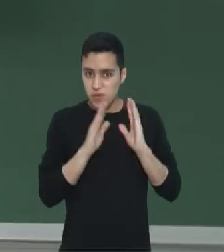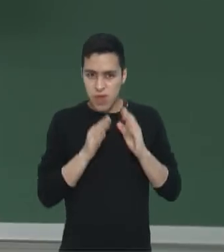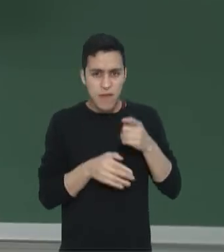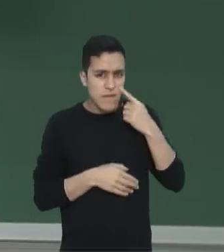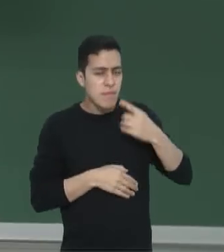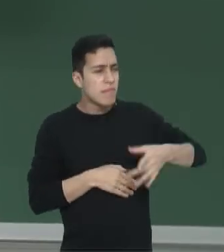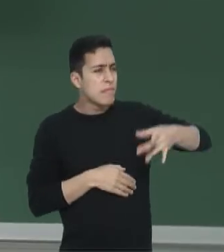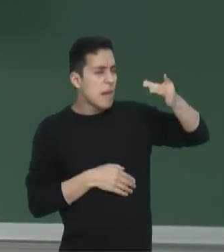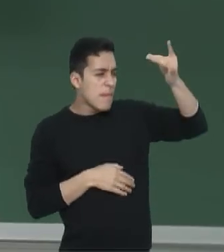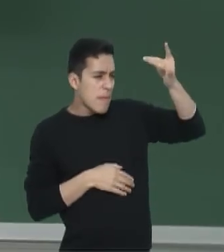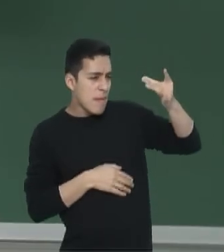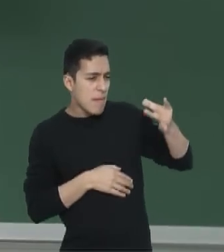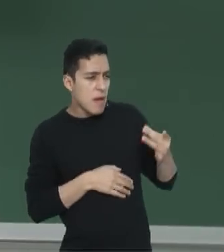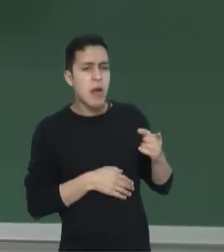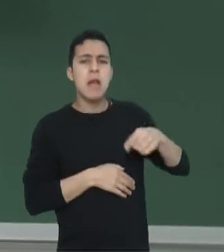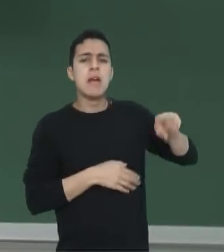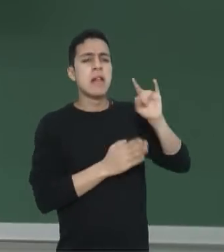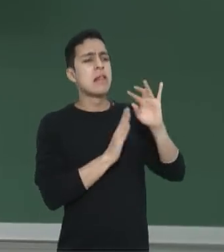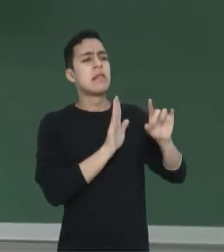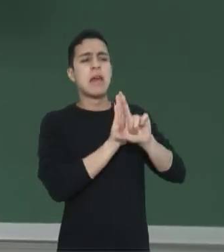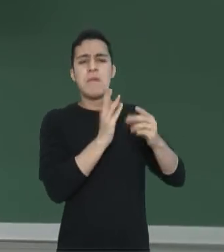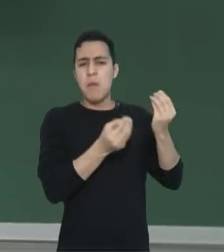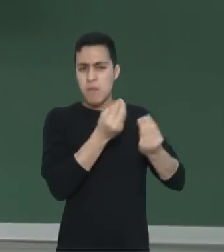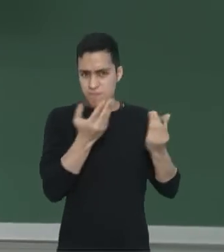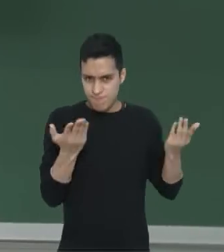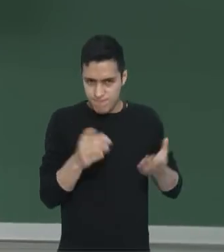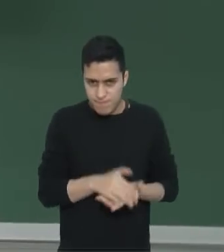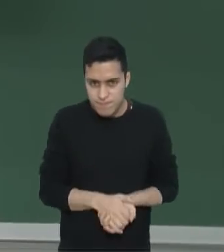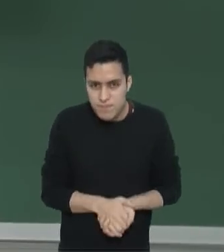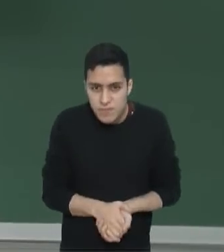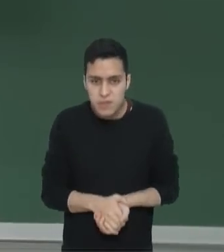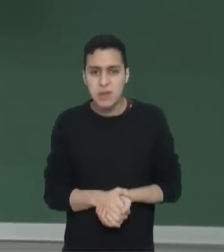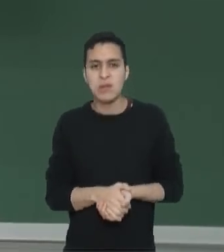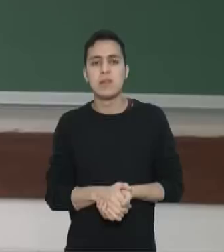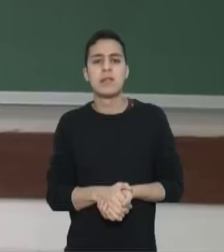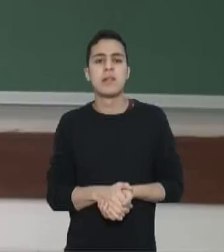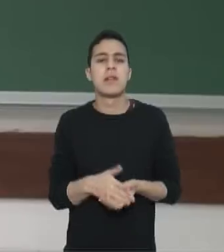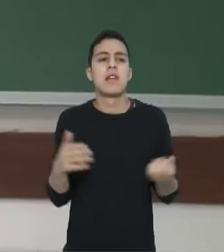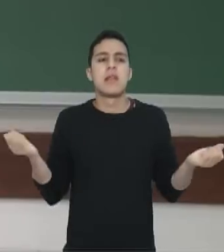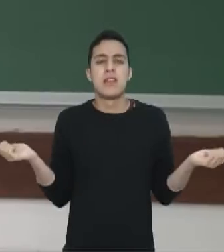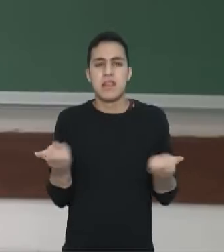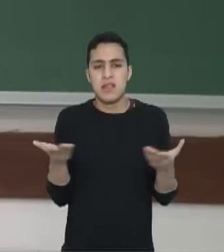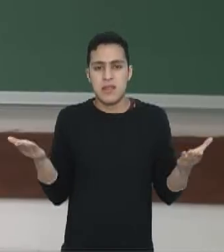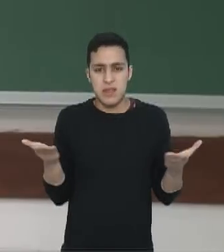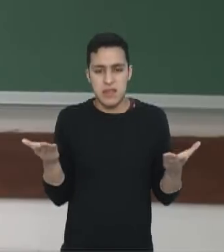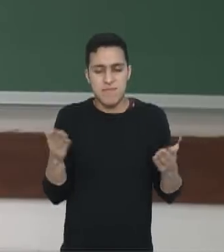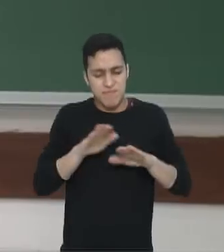cada parte que compõe uma lei, ok? E agora,